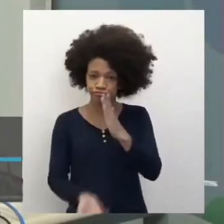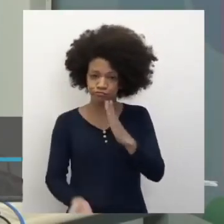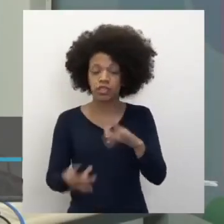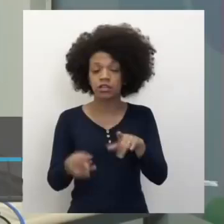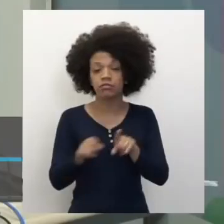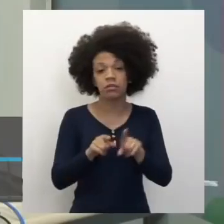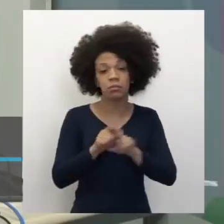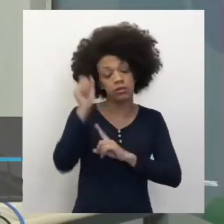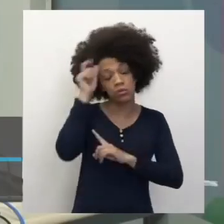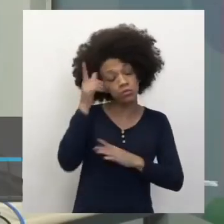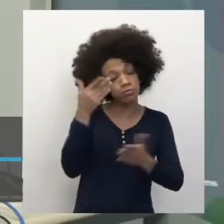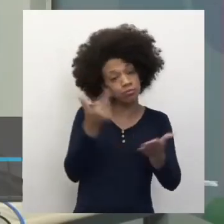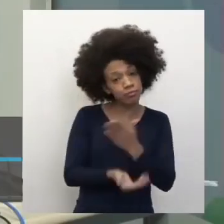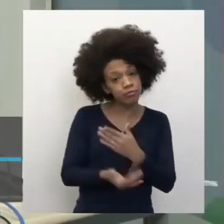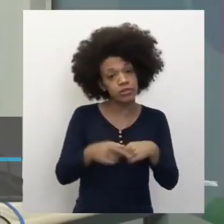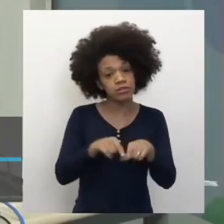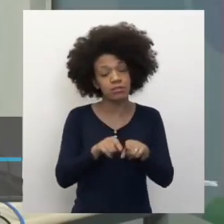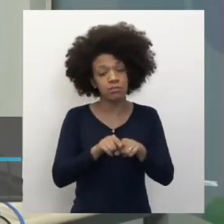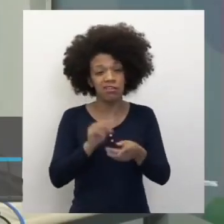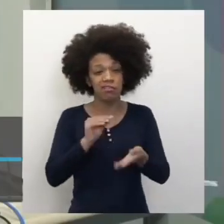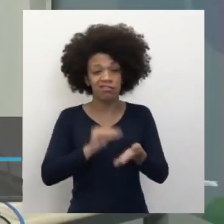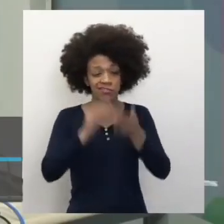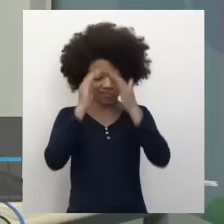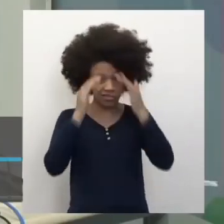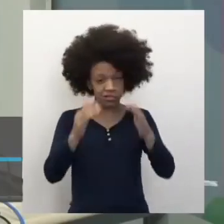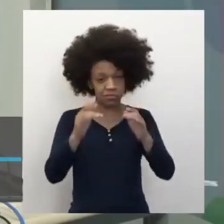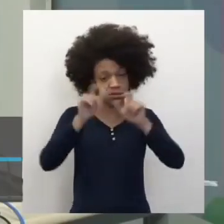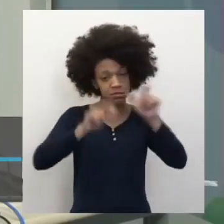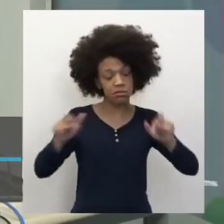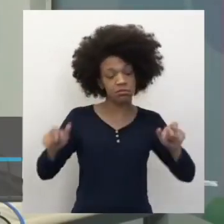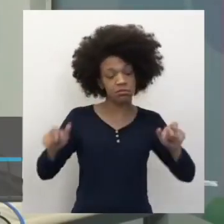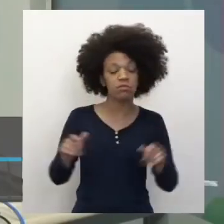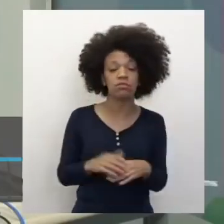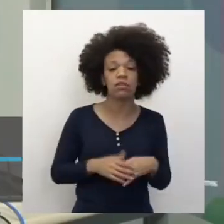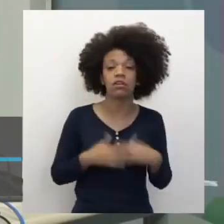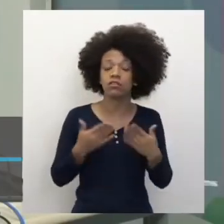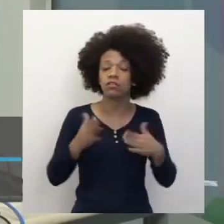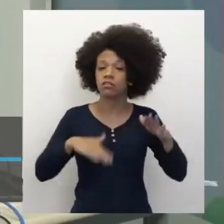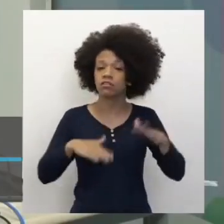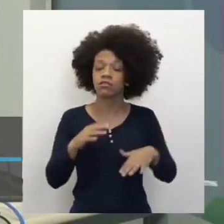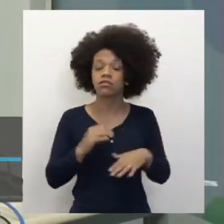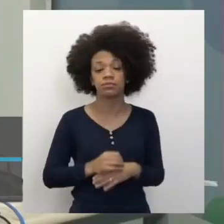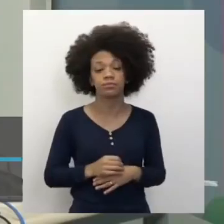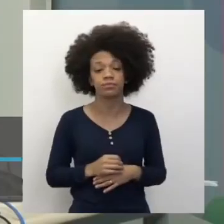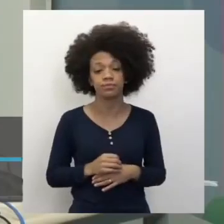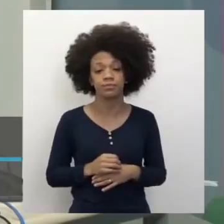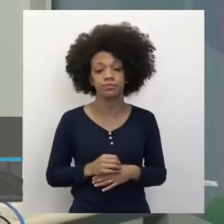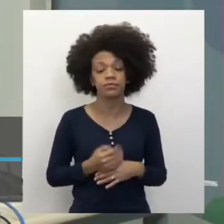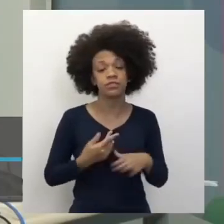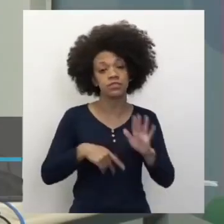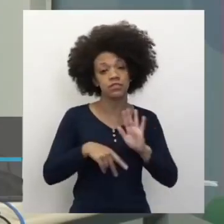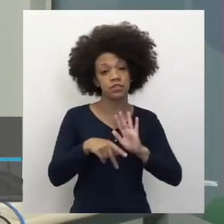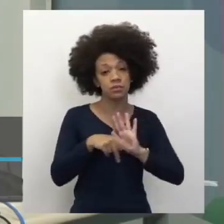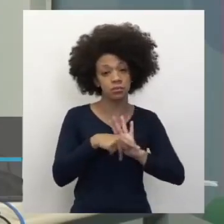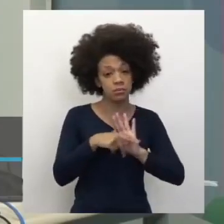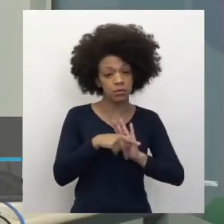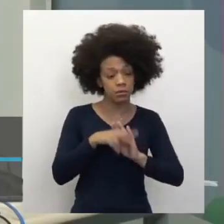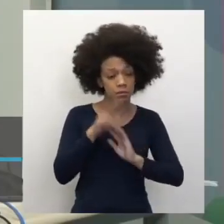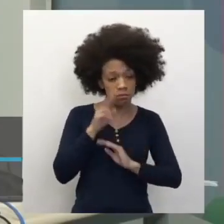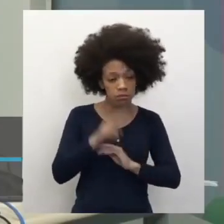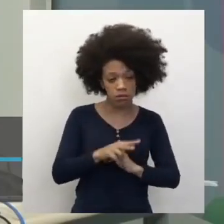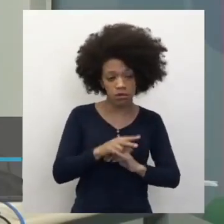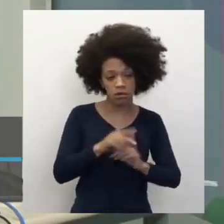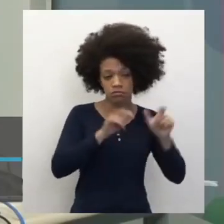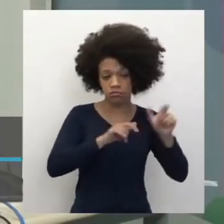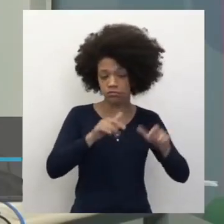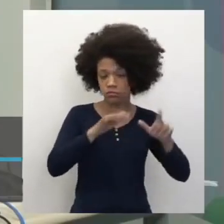a total falta de respeito ao povo, né? Que muitas vezes, na própria visão lá da população que estava